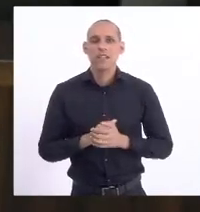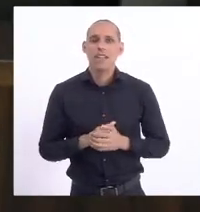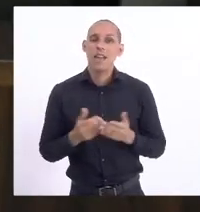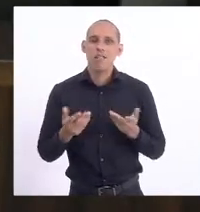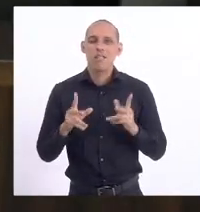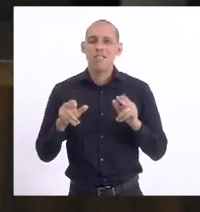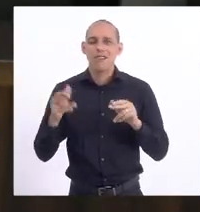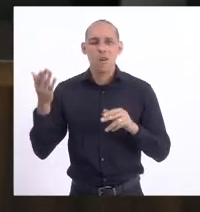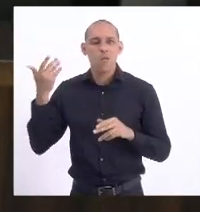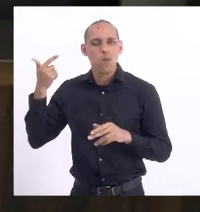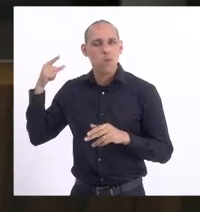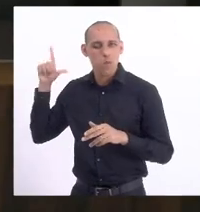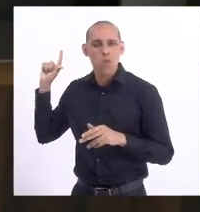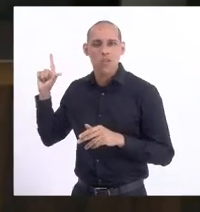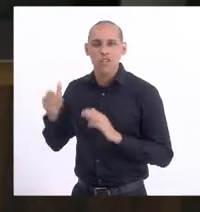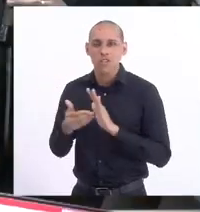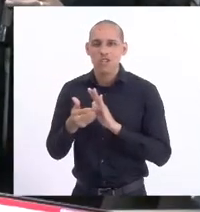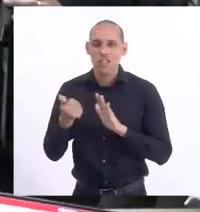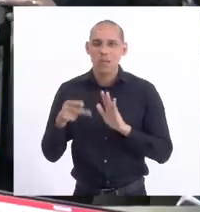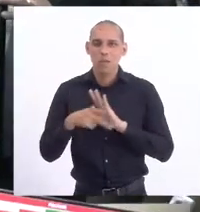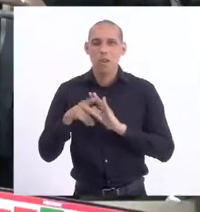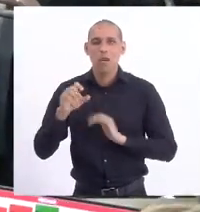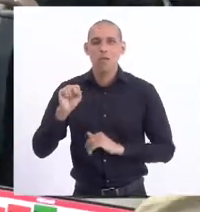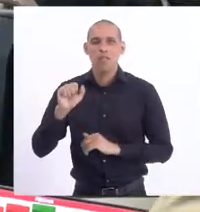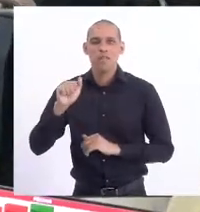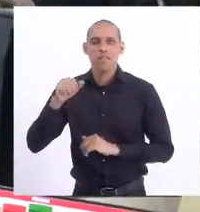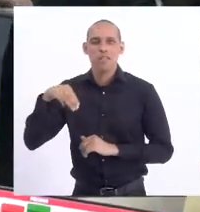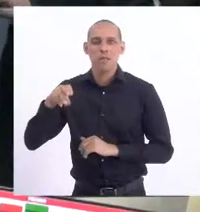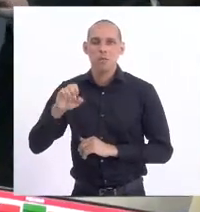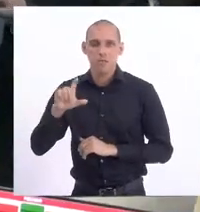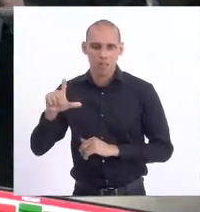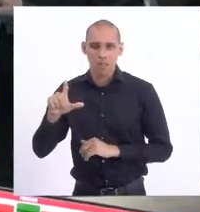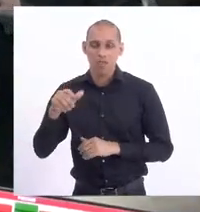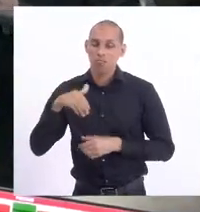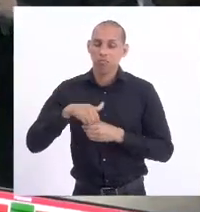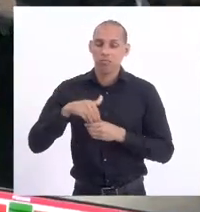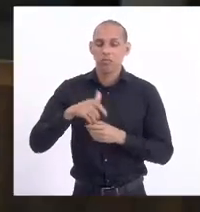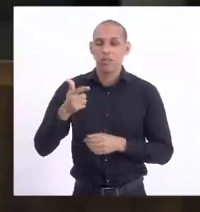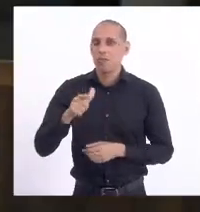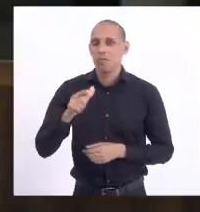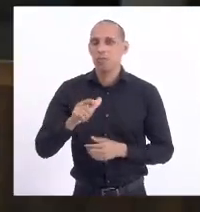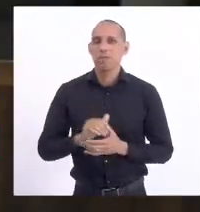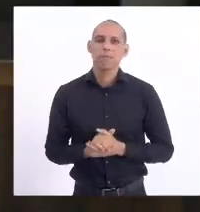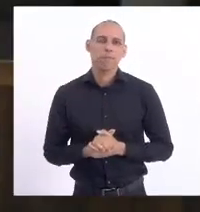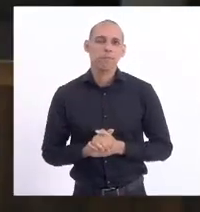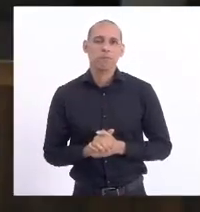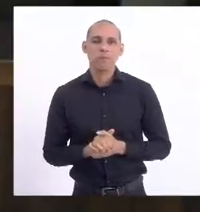agora há pouco nós retiramos do Samuel, e ainda mais que não está em votação. Então,